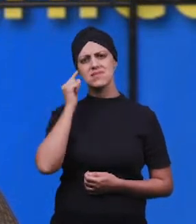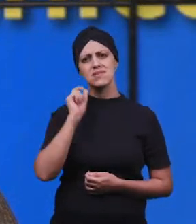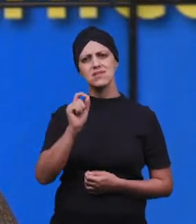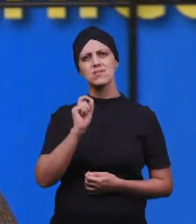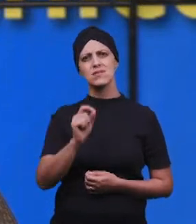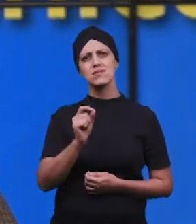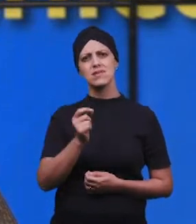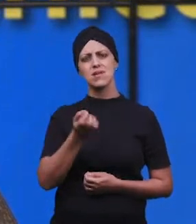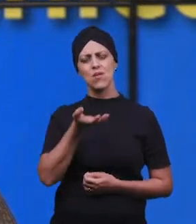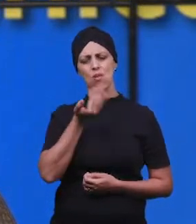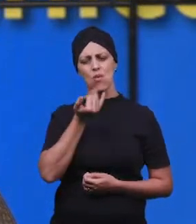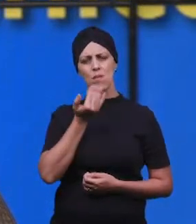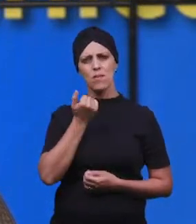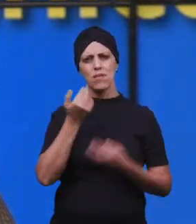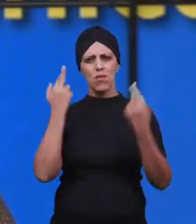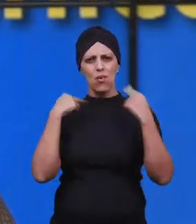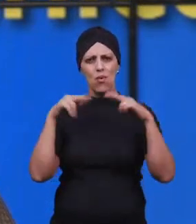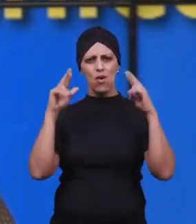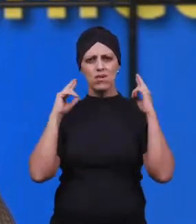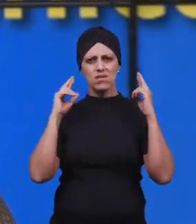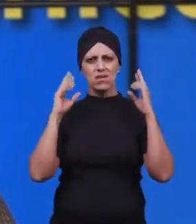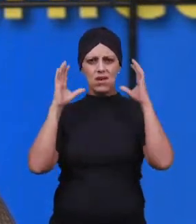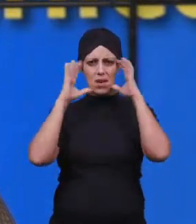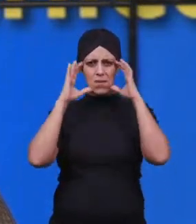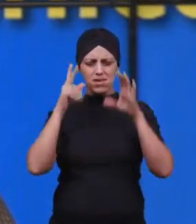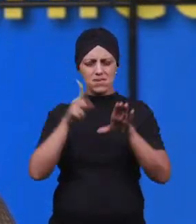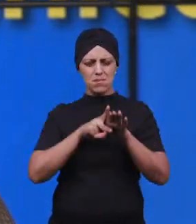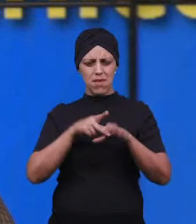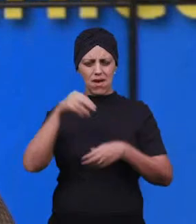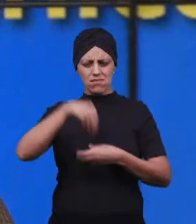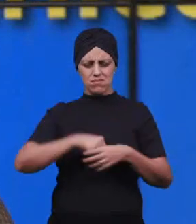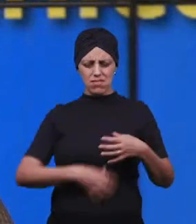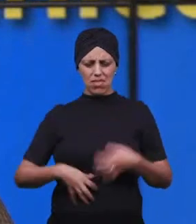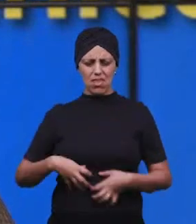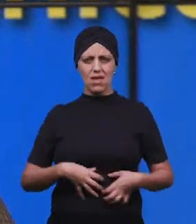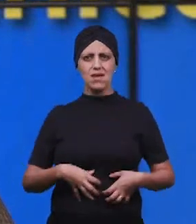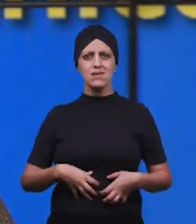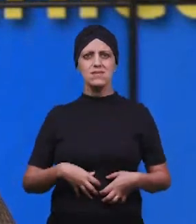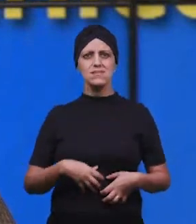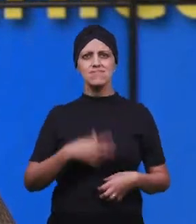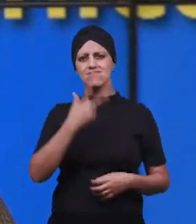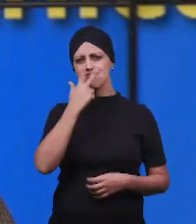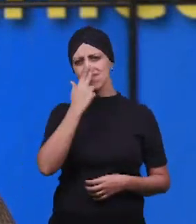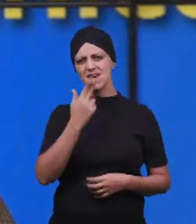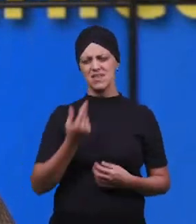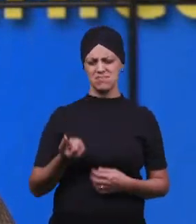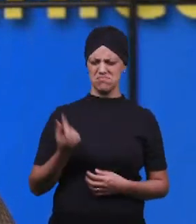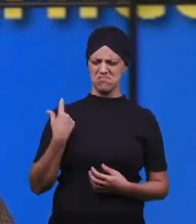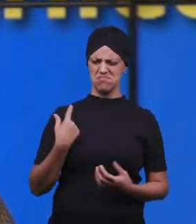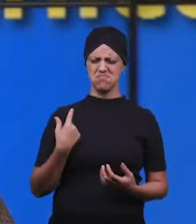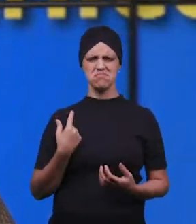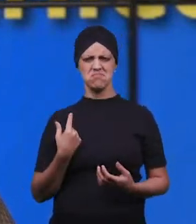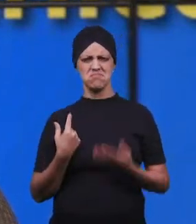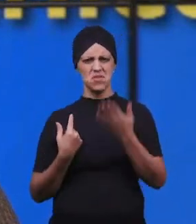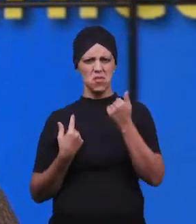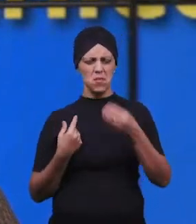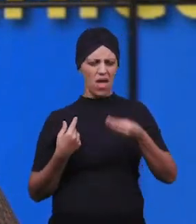de alimentar-se de um cordeiro, a cabeça, os pés e a fressura são alimentos que são